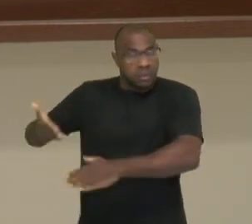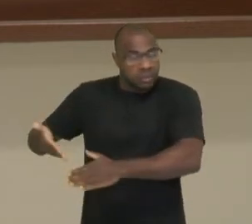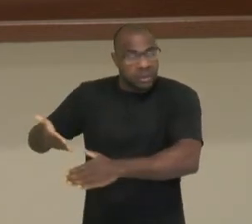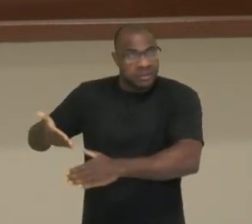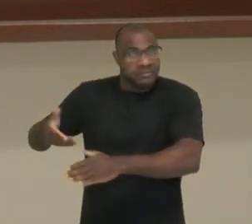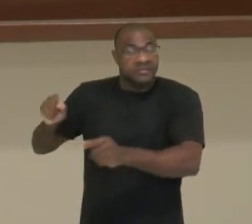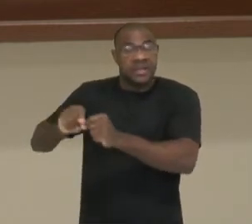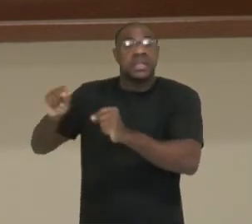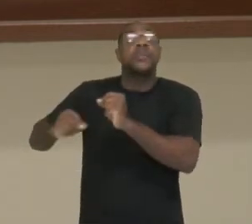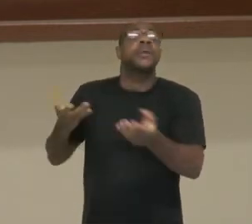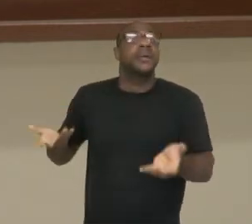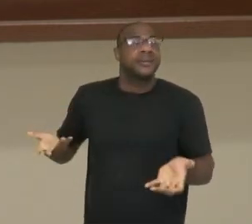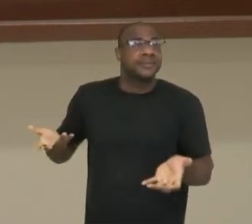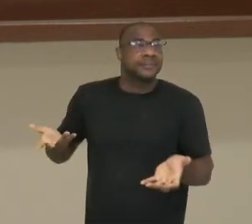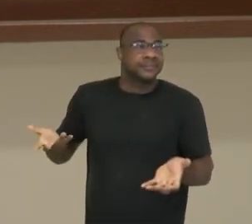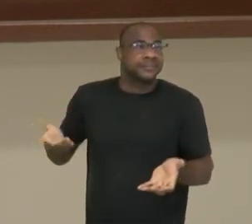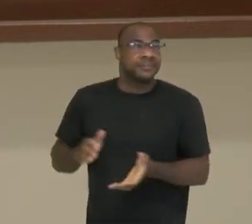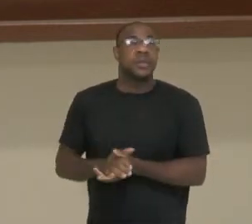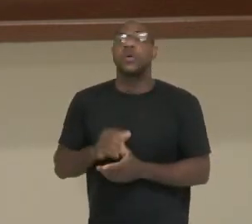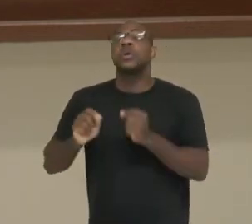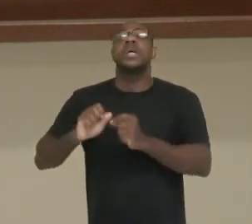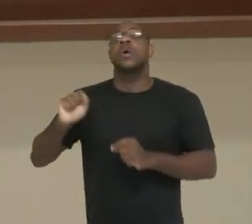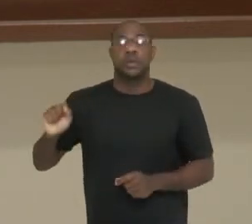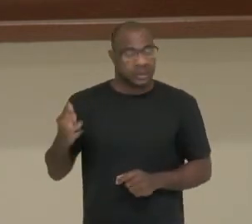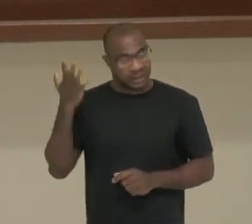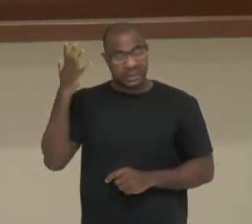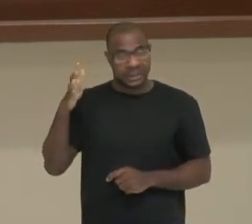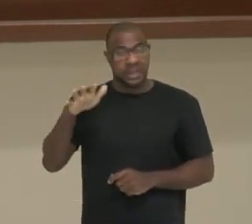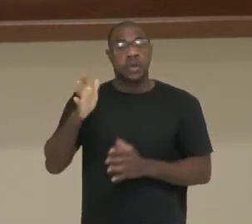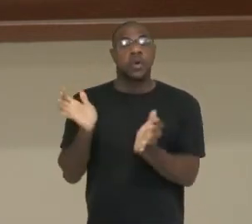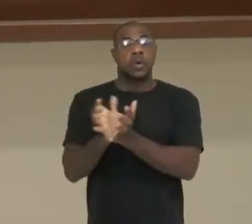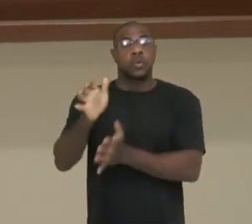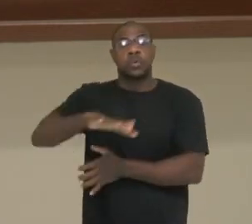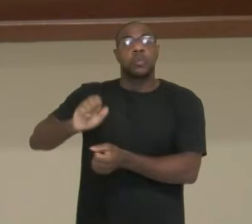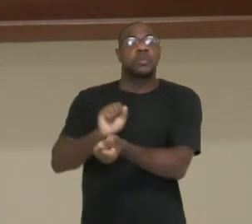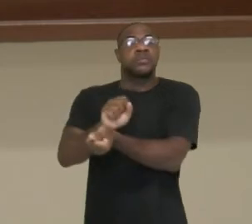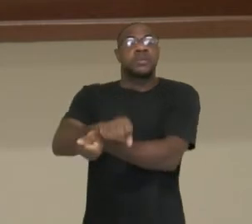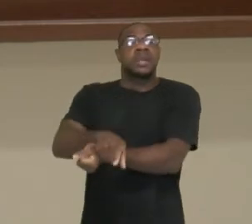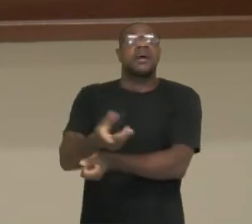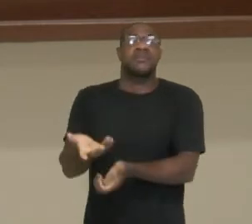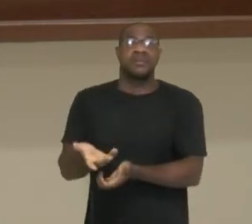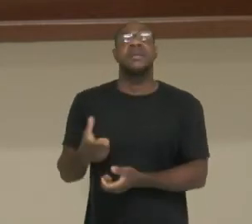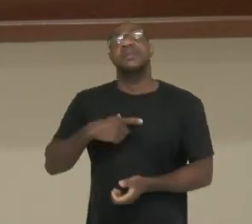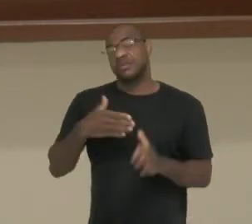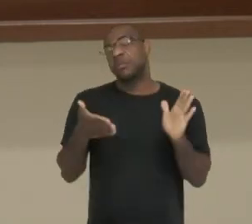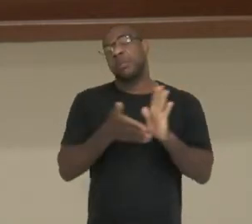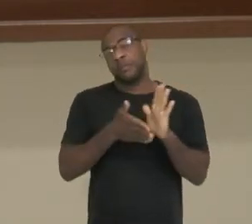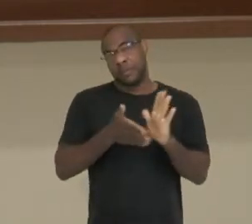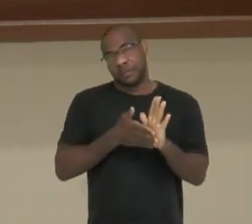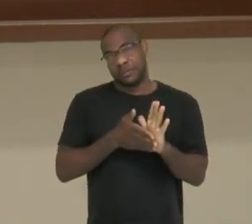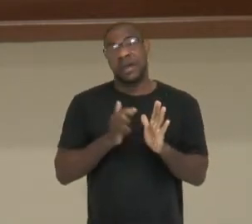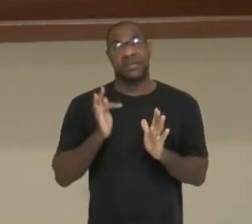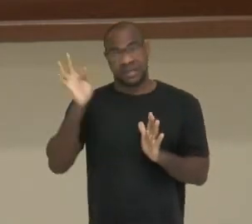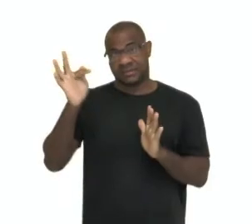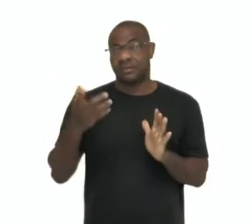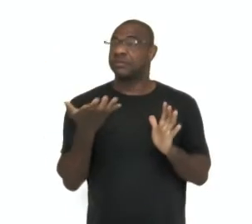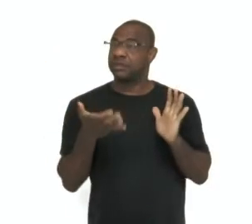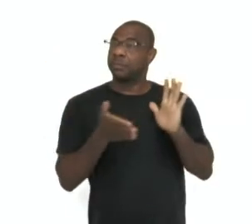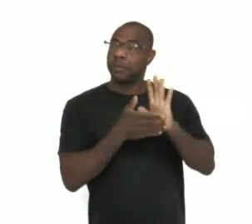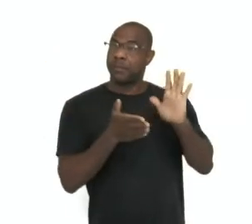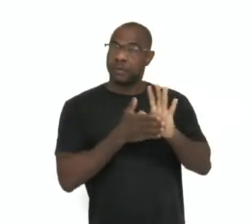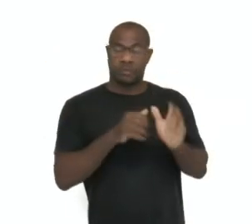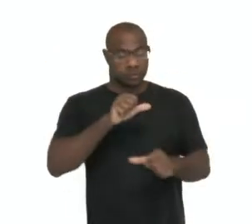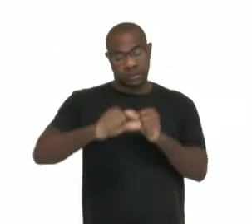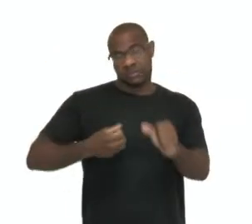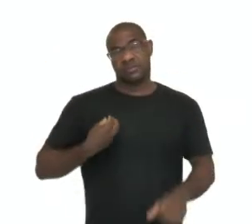com esses escravizados? Essa confederação, ela tinha um propósito de mudança de vida. Bom, em